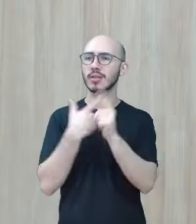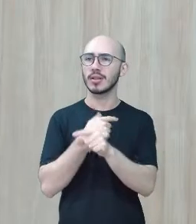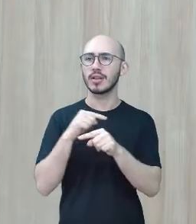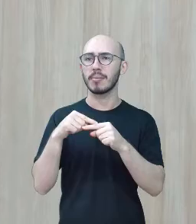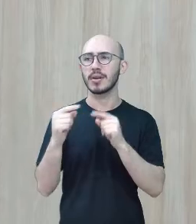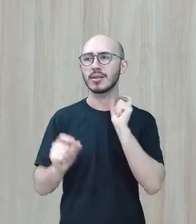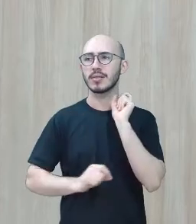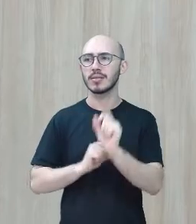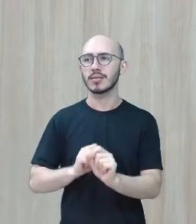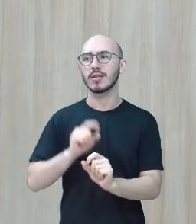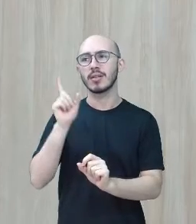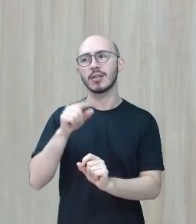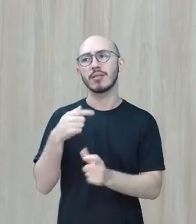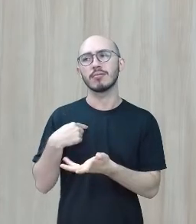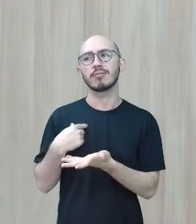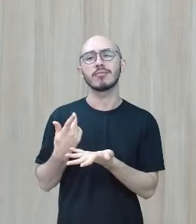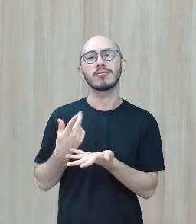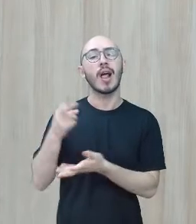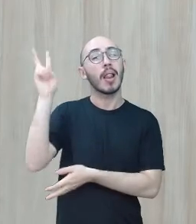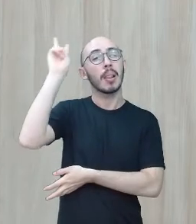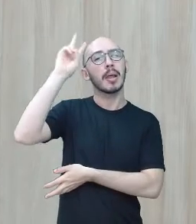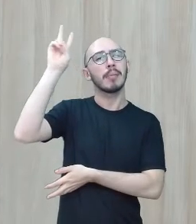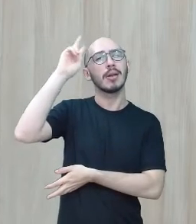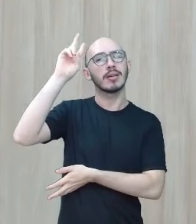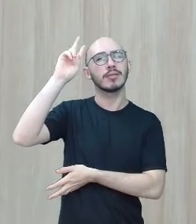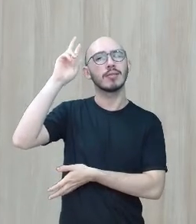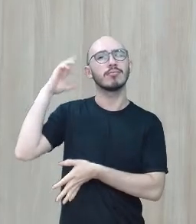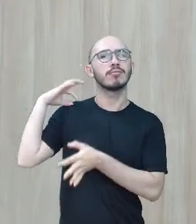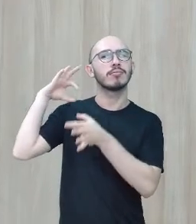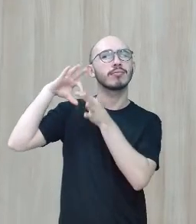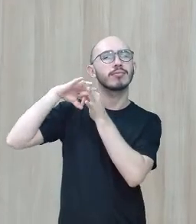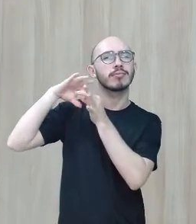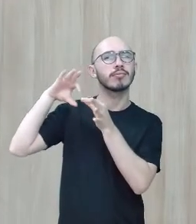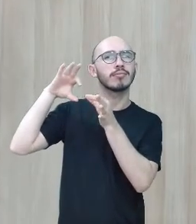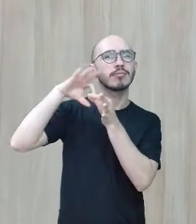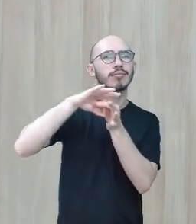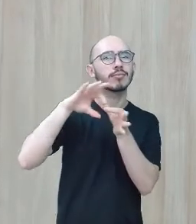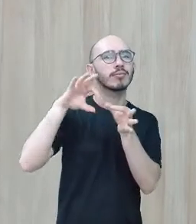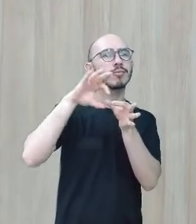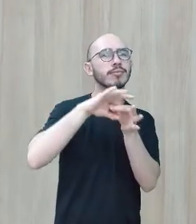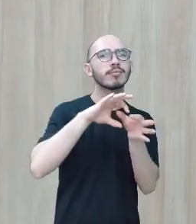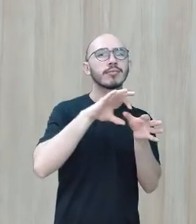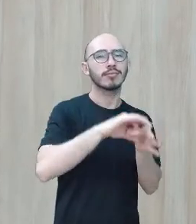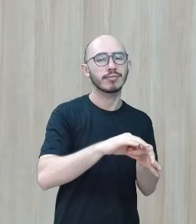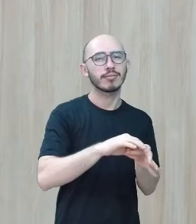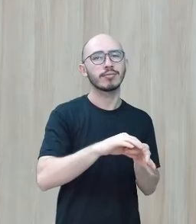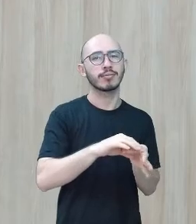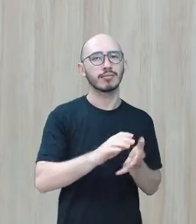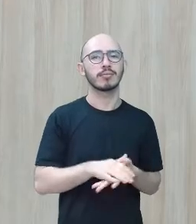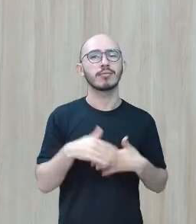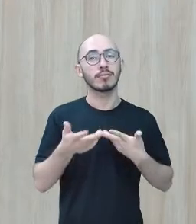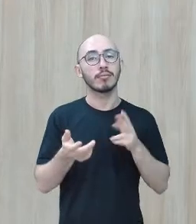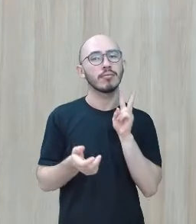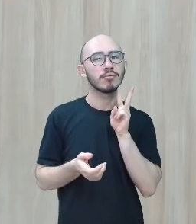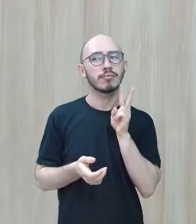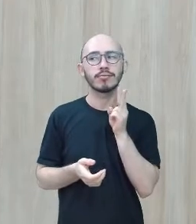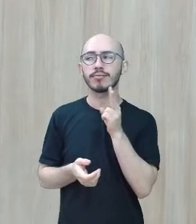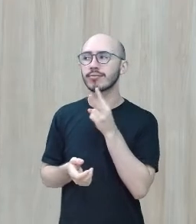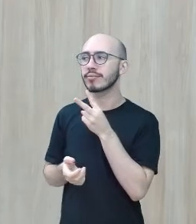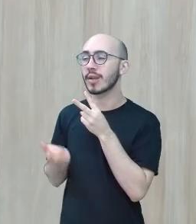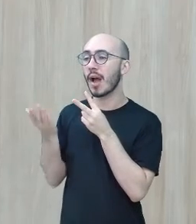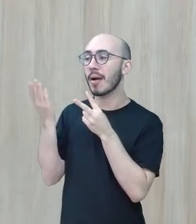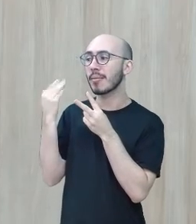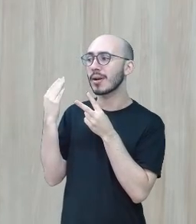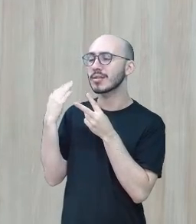quer dizer nada mais do que uma costura de lembranças. Porque a memória, quando você olha para trás, é exatamente isso. É